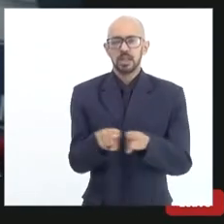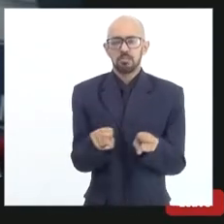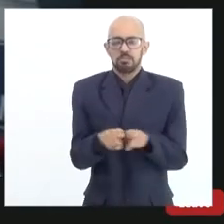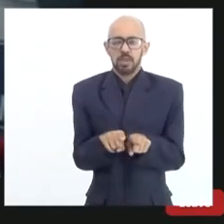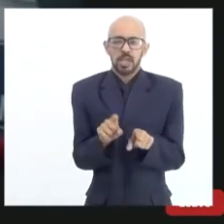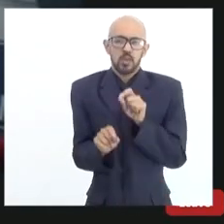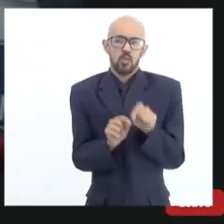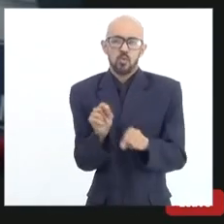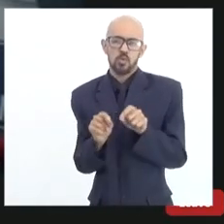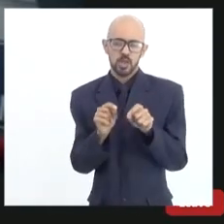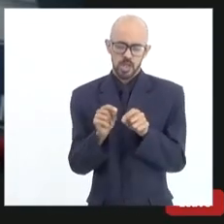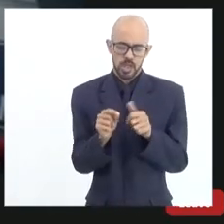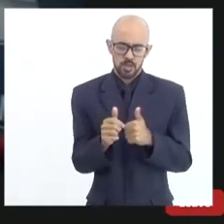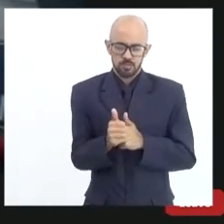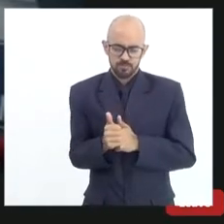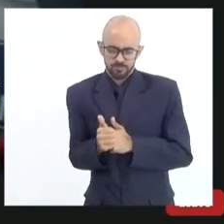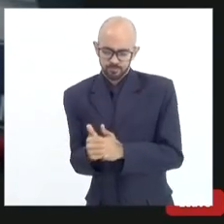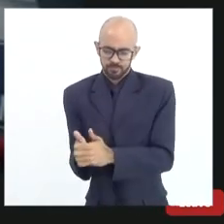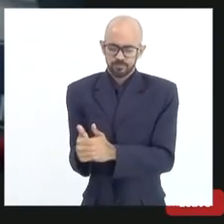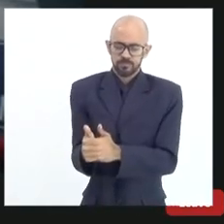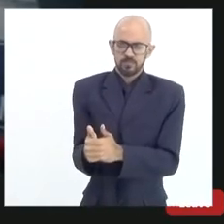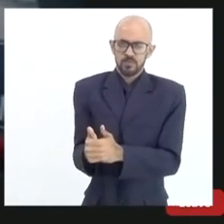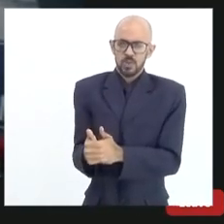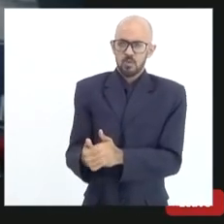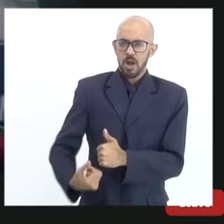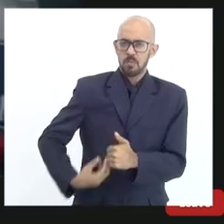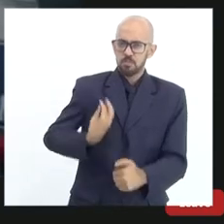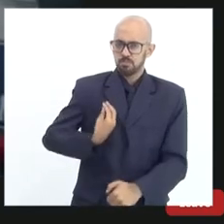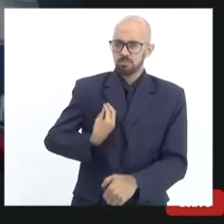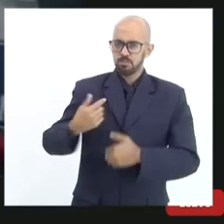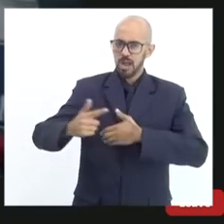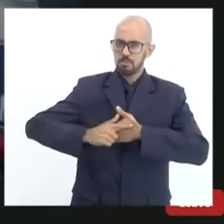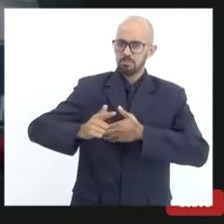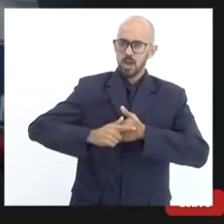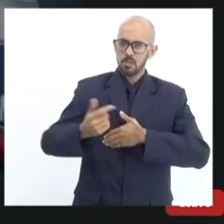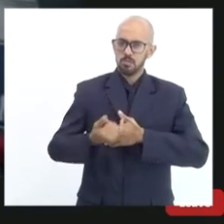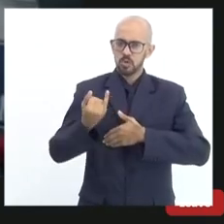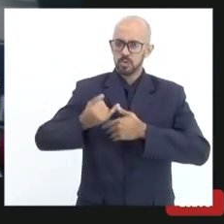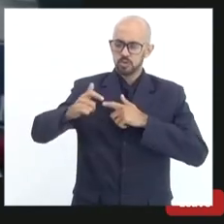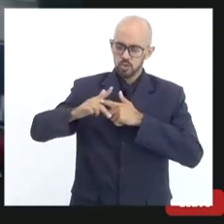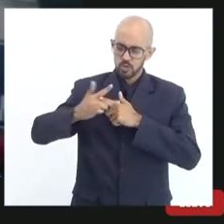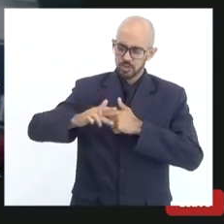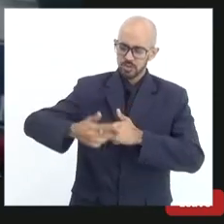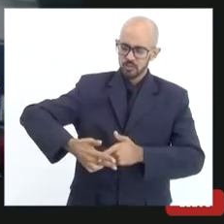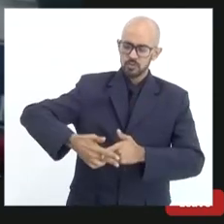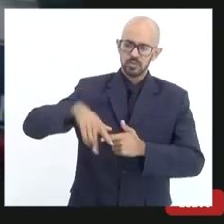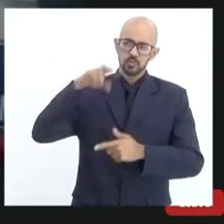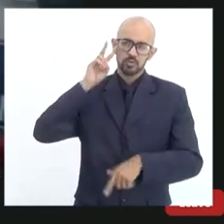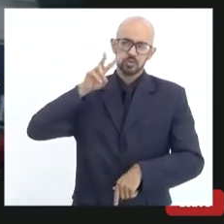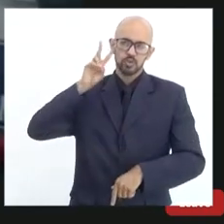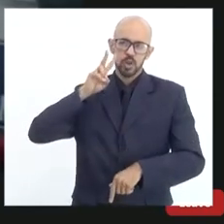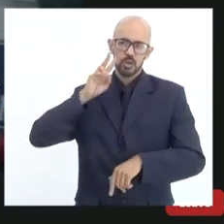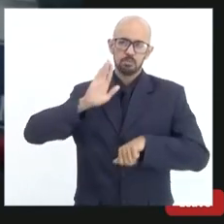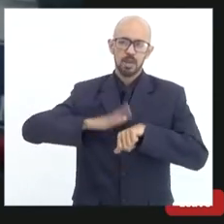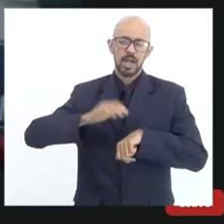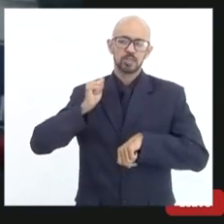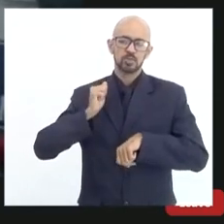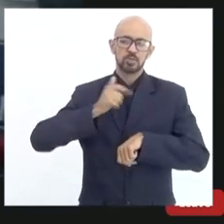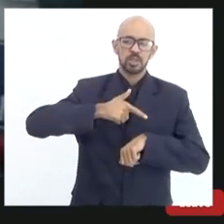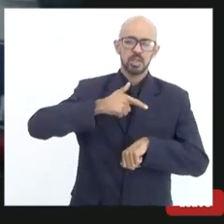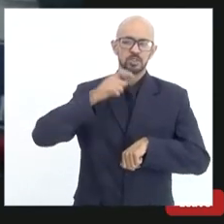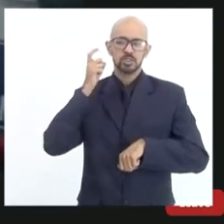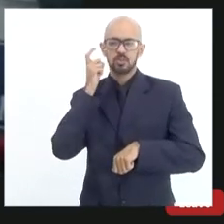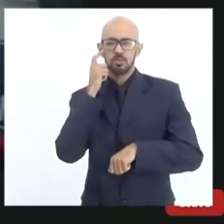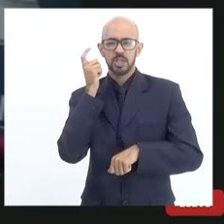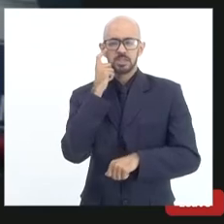função central de reparação histórica. Então, mais do que a gente procurar, né, a